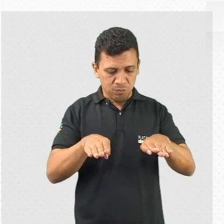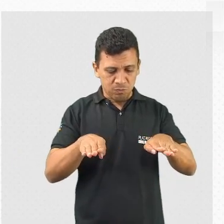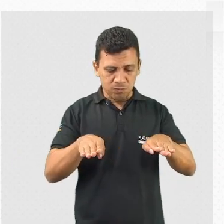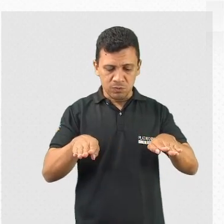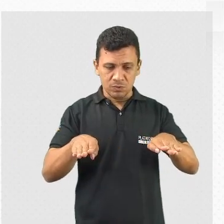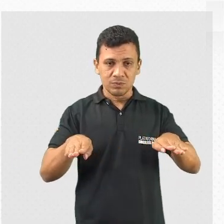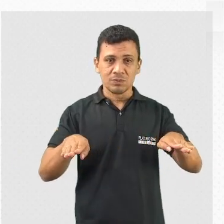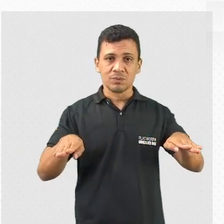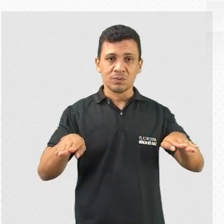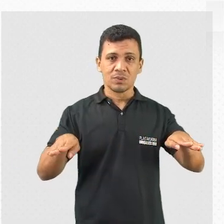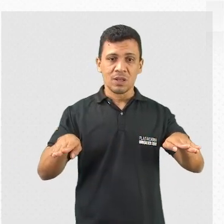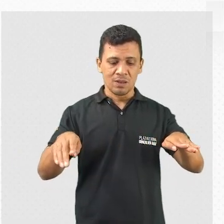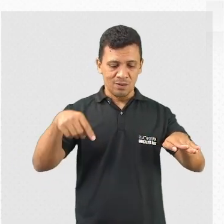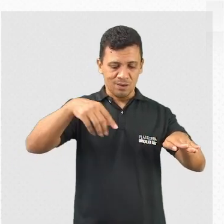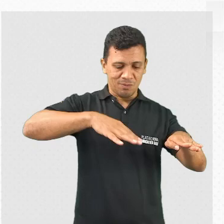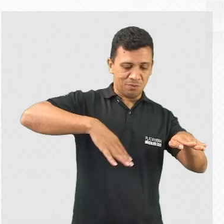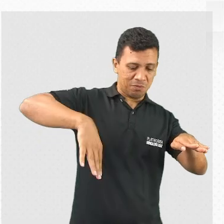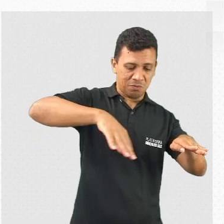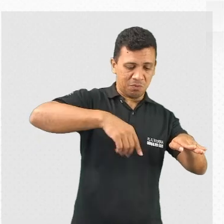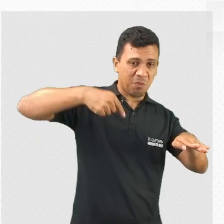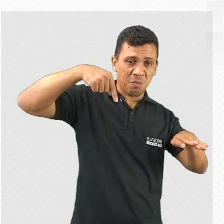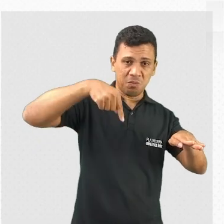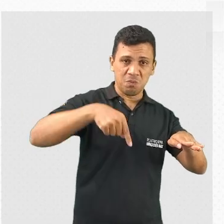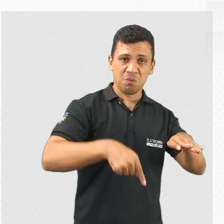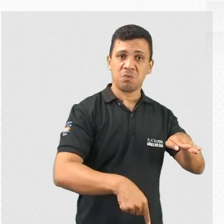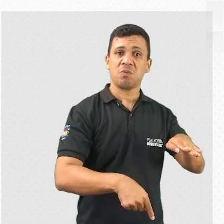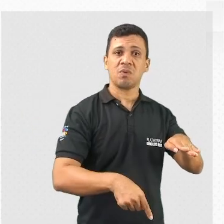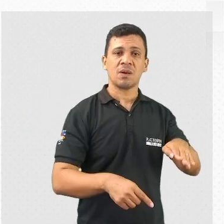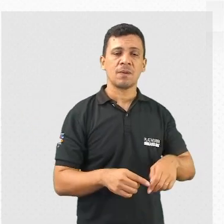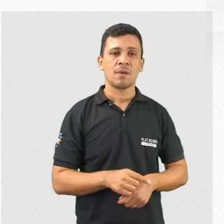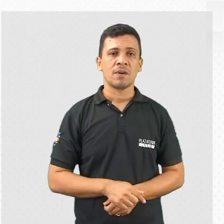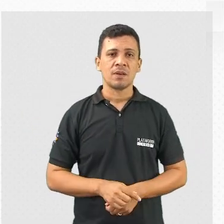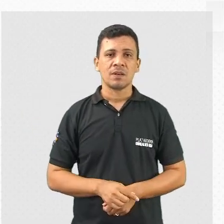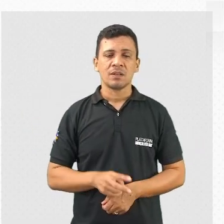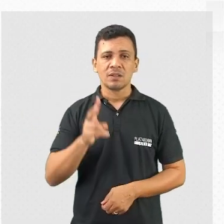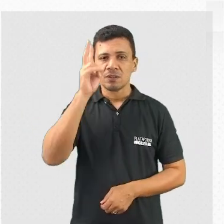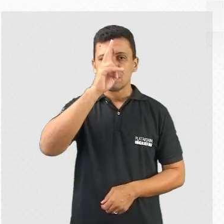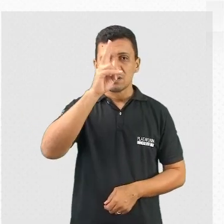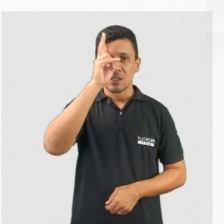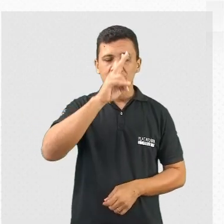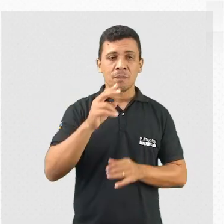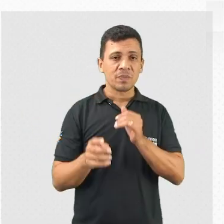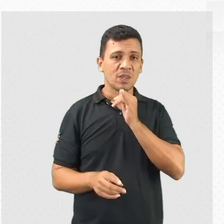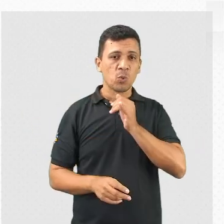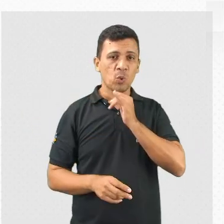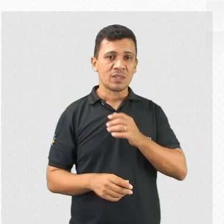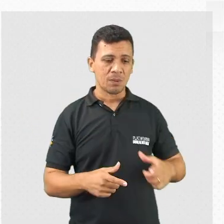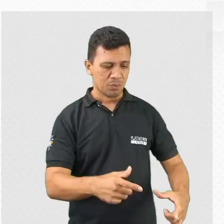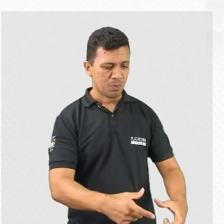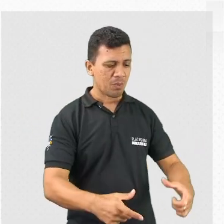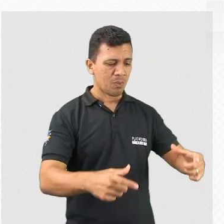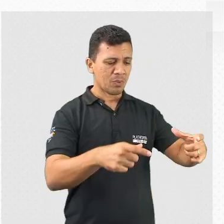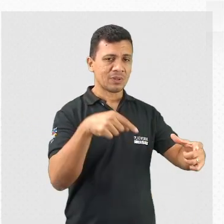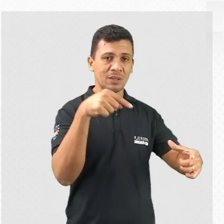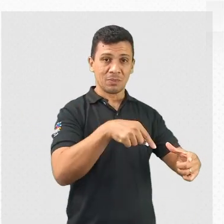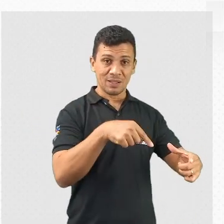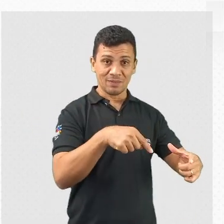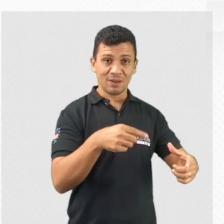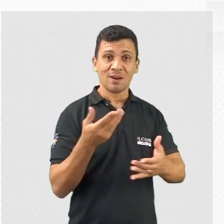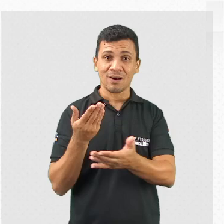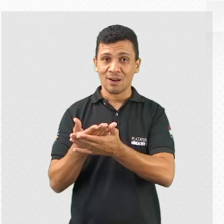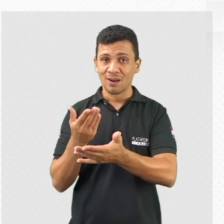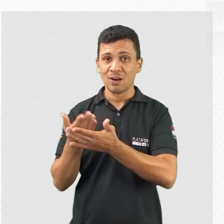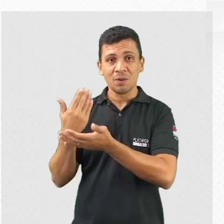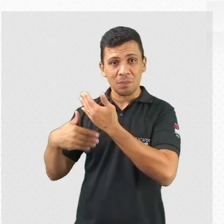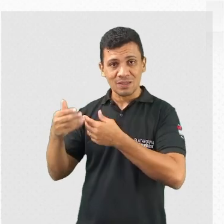outras, formando fendas, rachaduras na crosta. Por quê? Lembra do exemplo da panela? Deu na aula passada, se você ainda não assistiu, assista, a aula tá show de